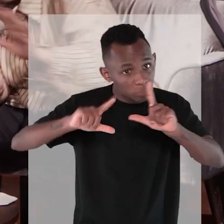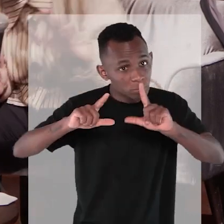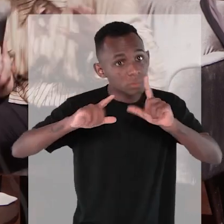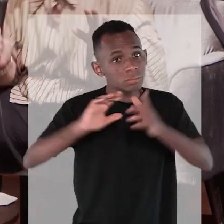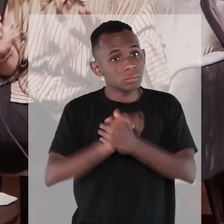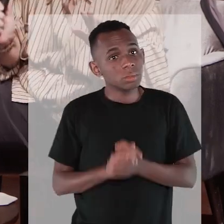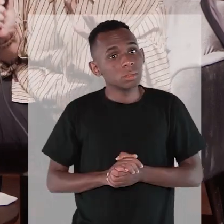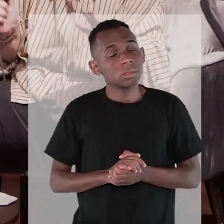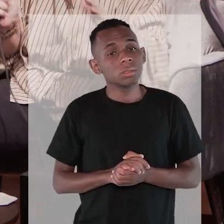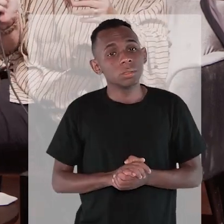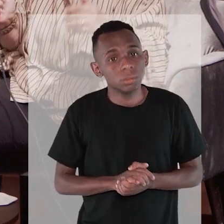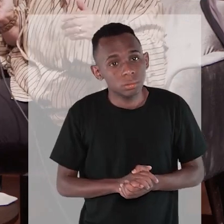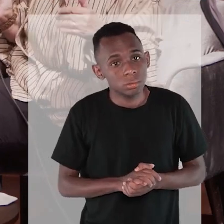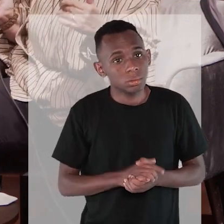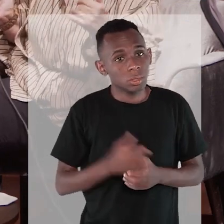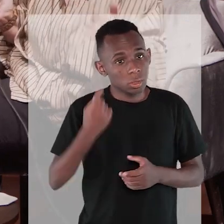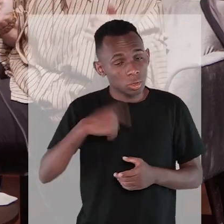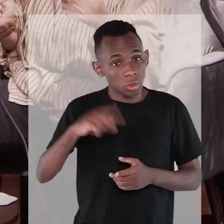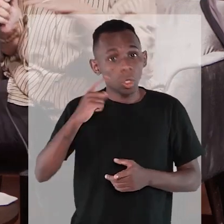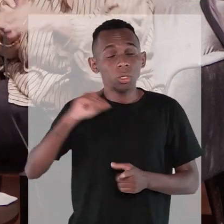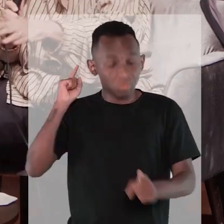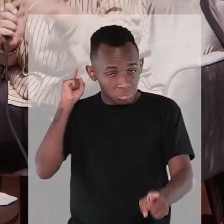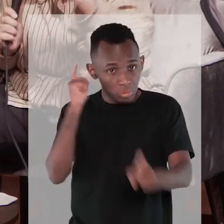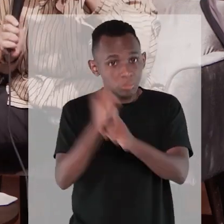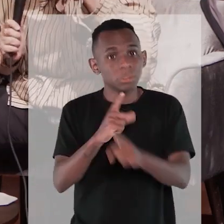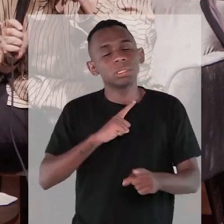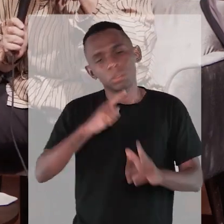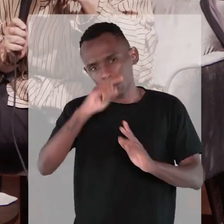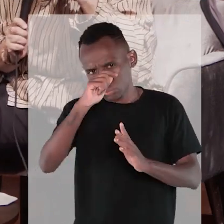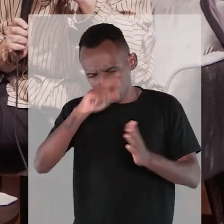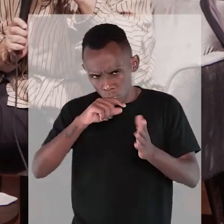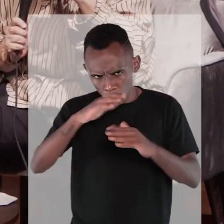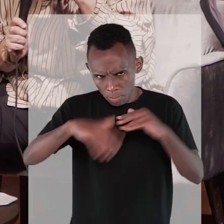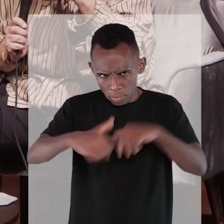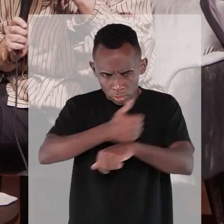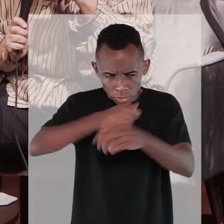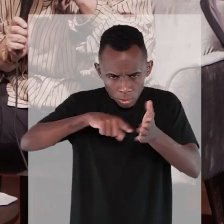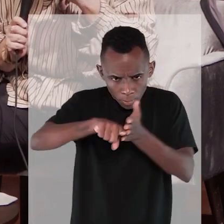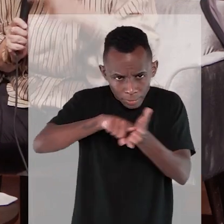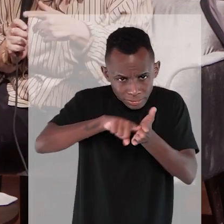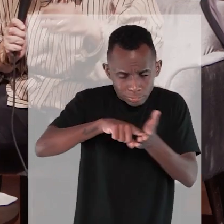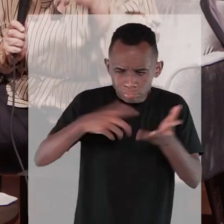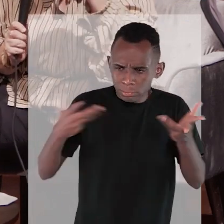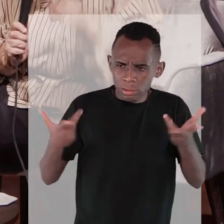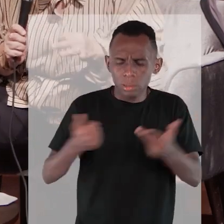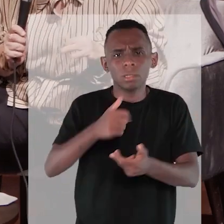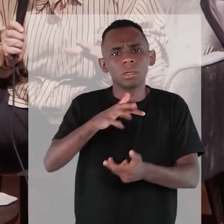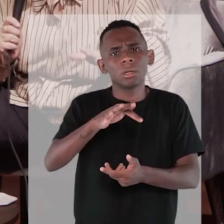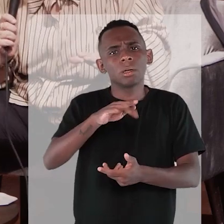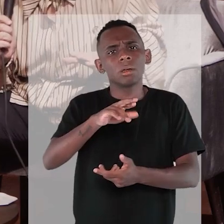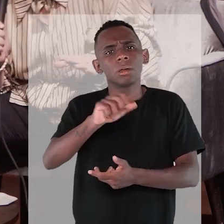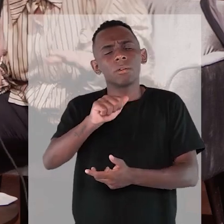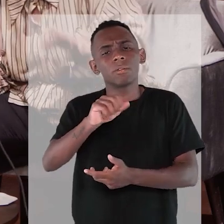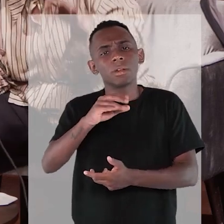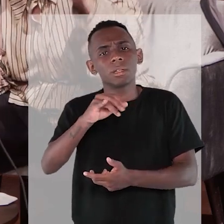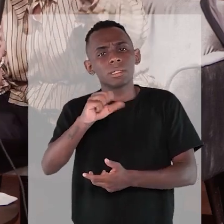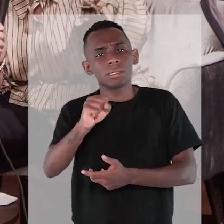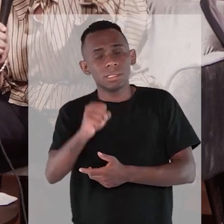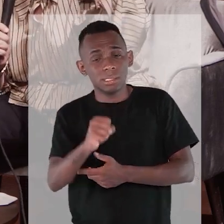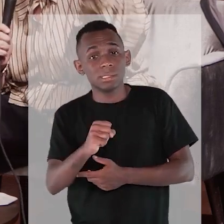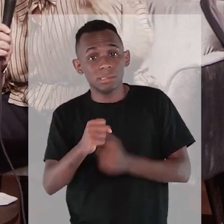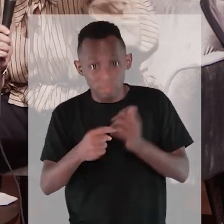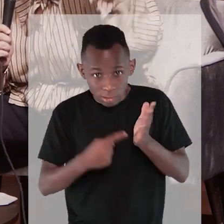aqui, nós achamos. Tem um pesquisador ótimo no República, que é o Francis, que achou as